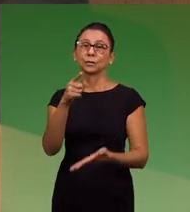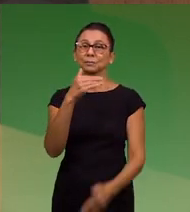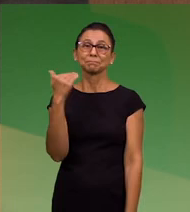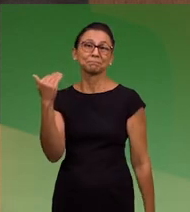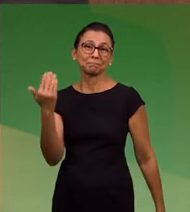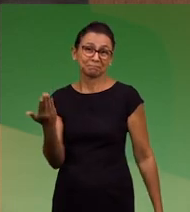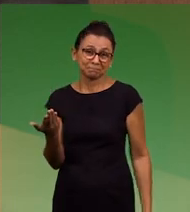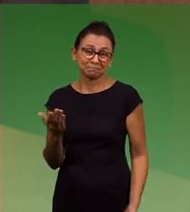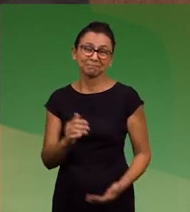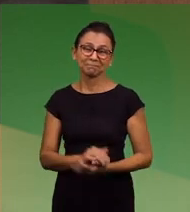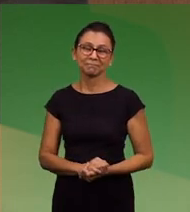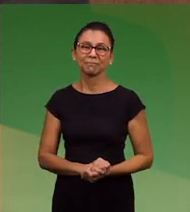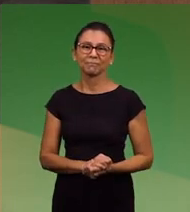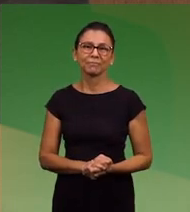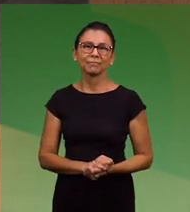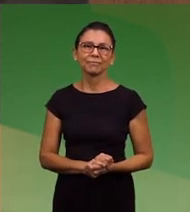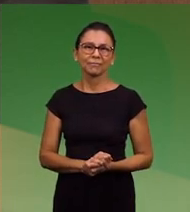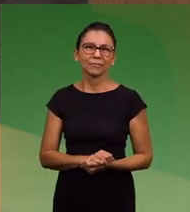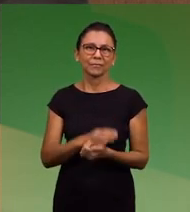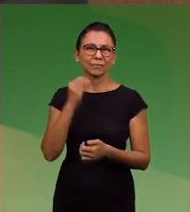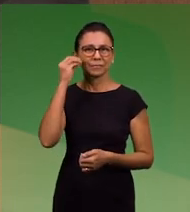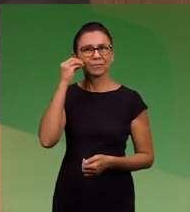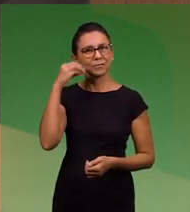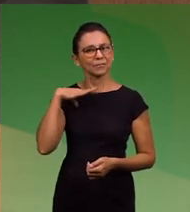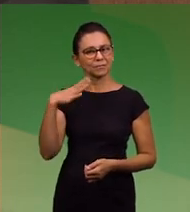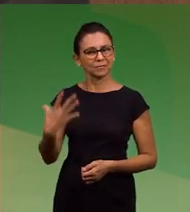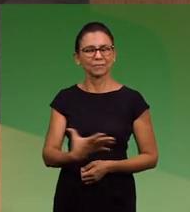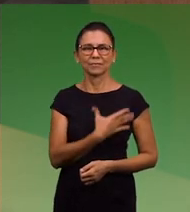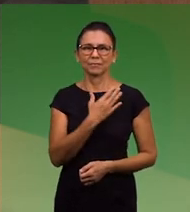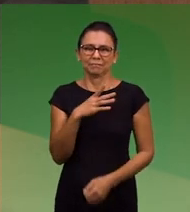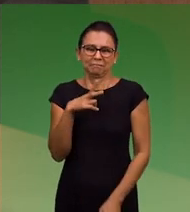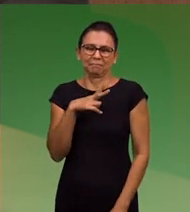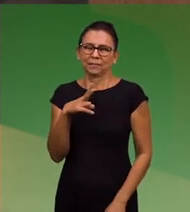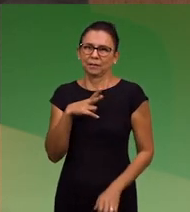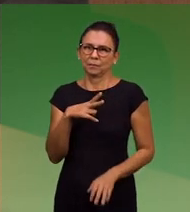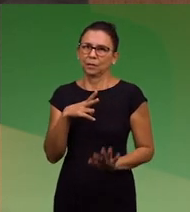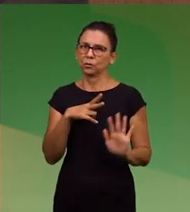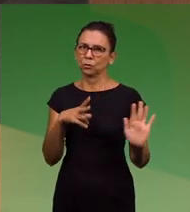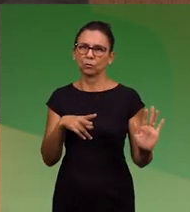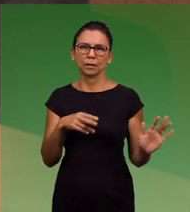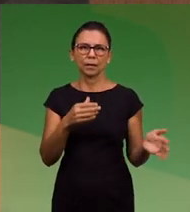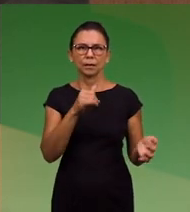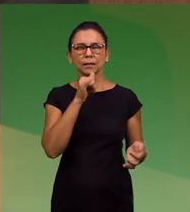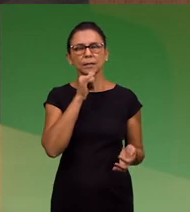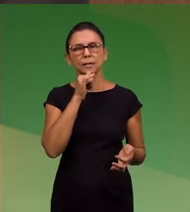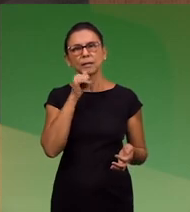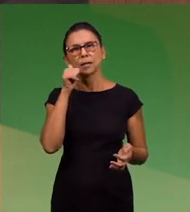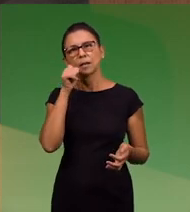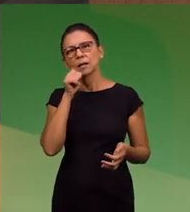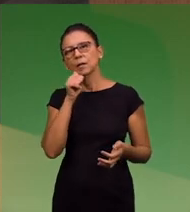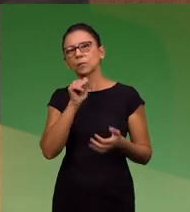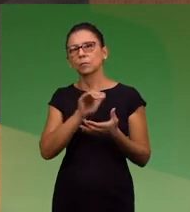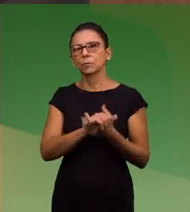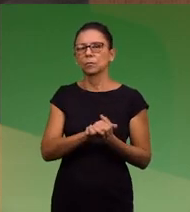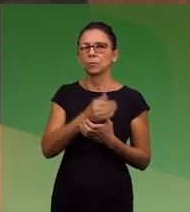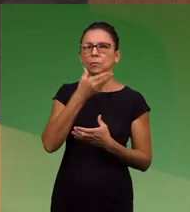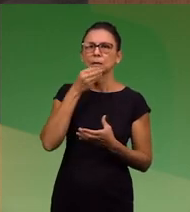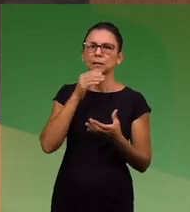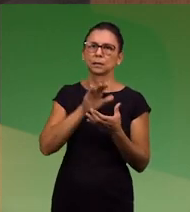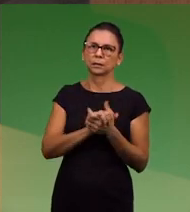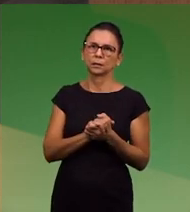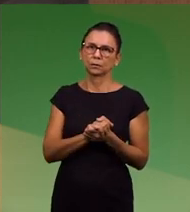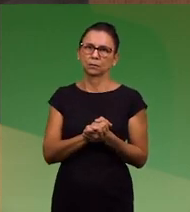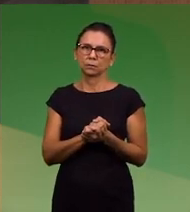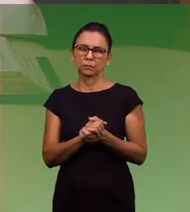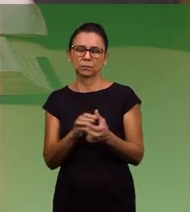salvação é uma experiência pessoal. Individual. O esposo e a esposa, ambos precisam de maneira